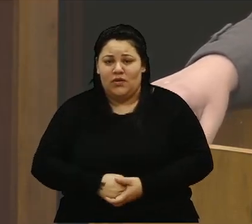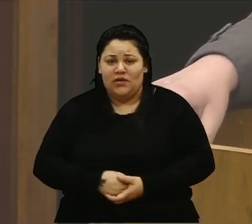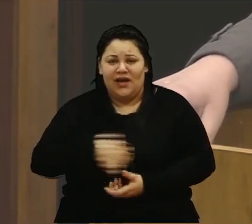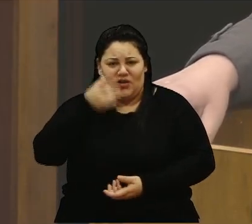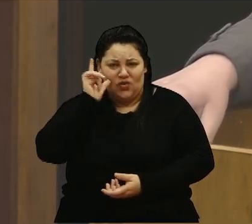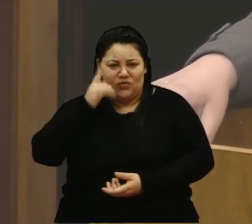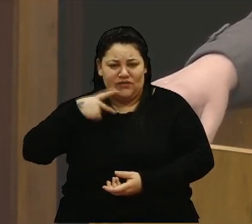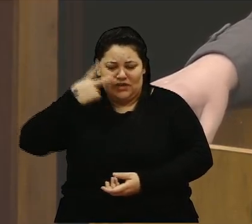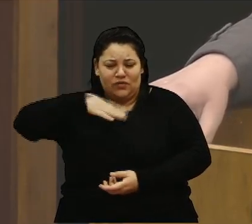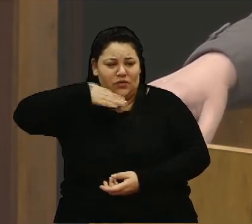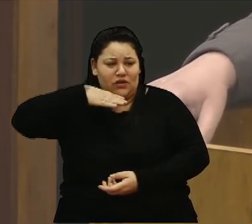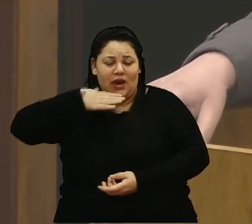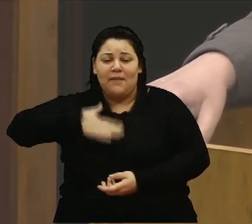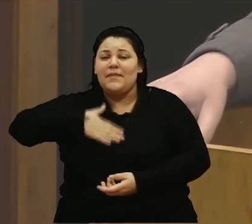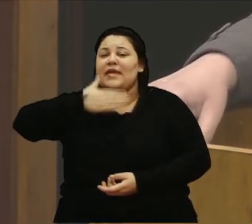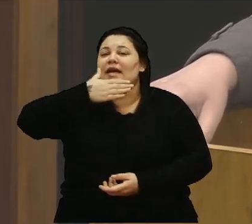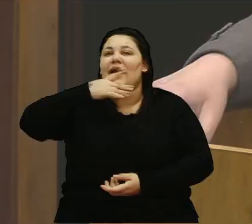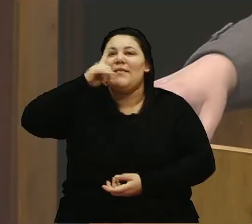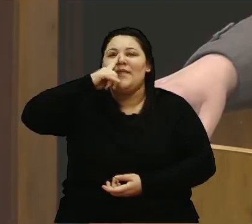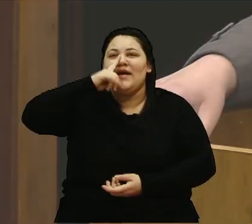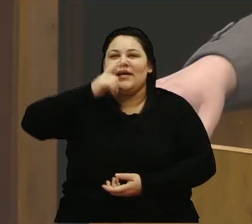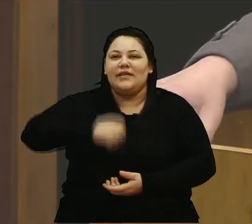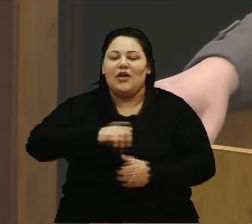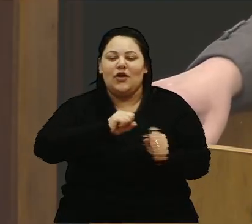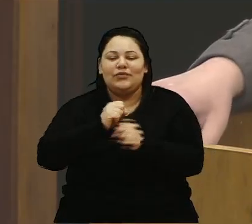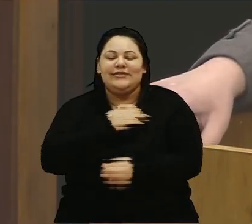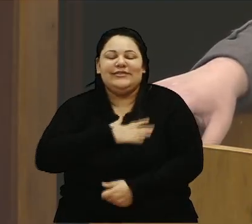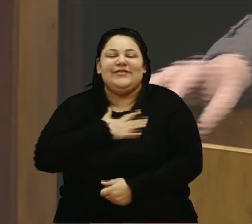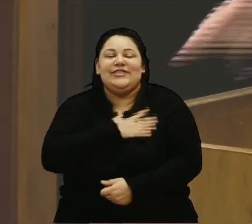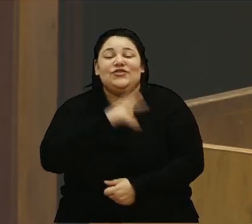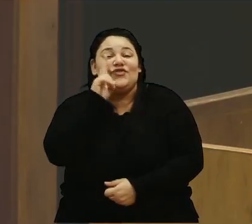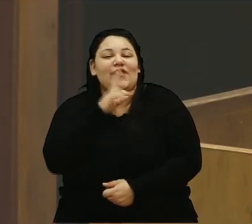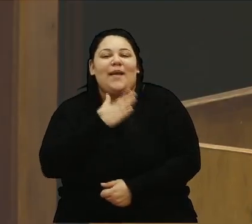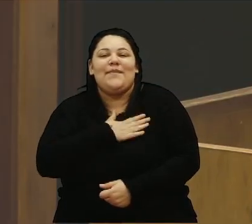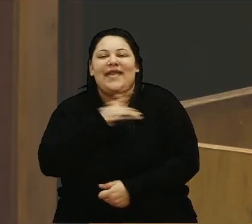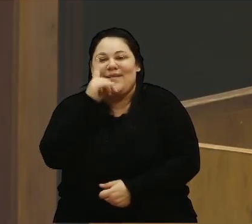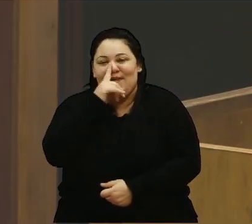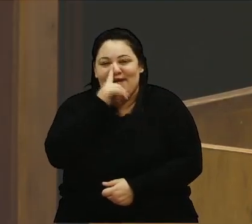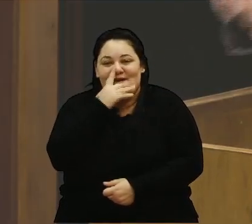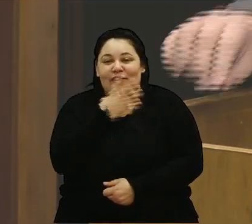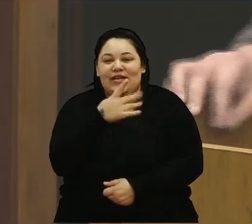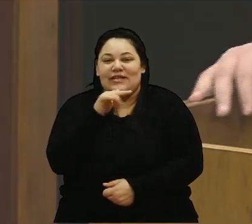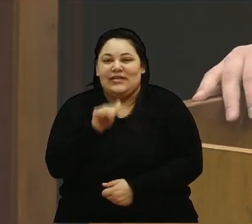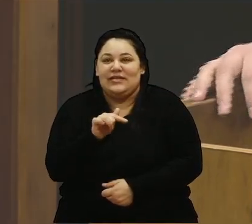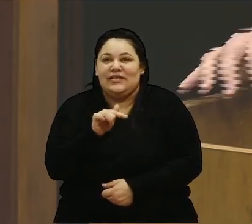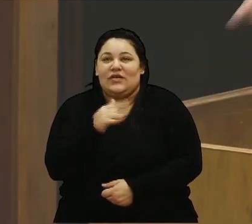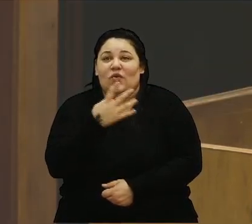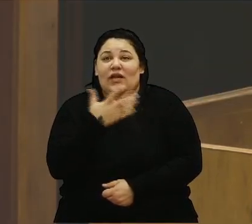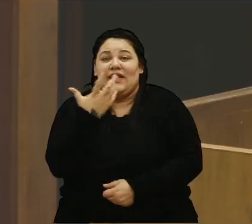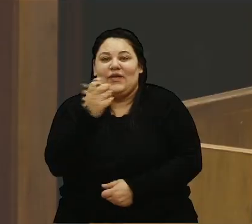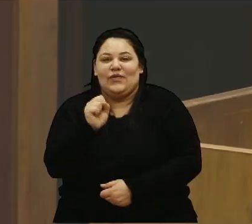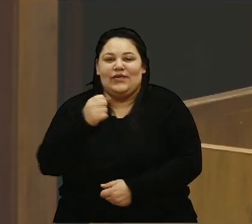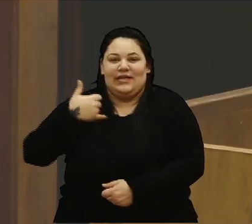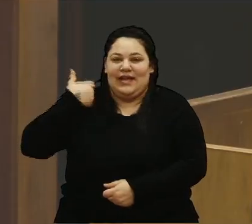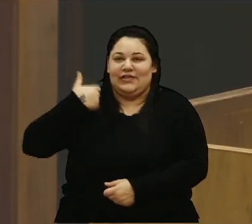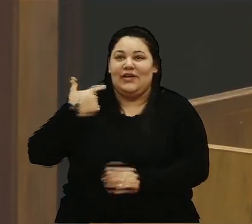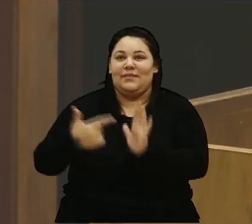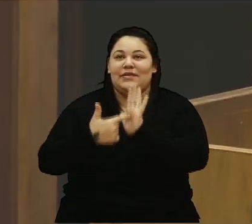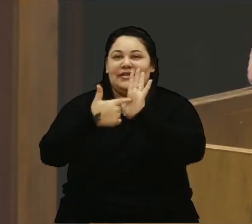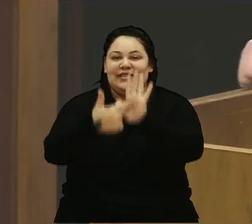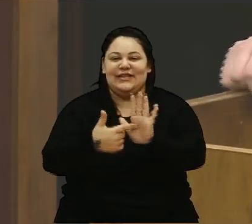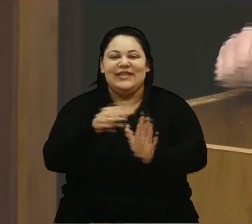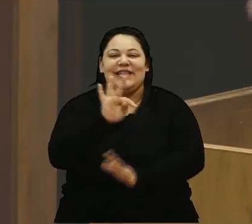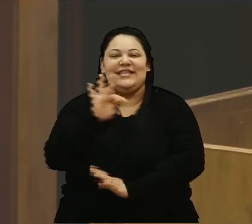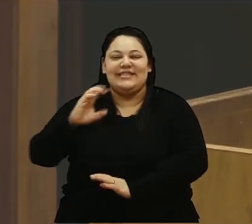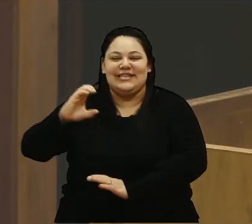ontem, vereador Bortola, eu vi a minha mãe, pude assistir, tive o prazer de assistir a minha mãe com seus 47 para 48 anos, apresentando o seu trabalho de conclusão de